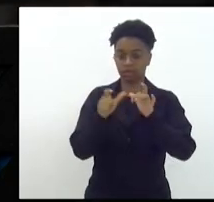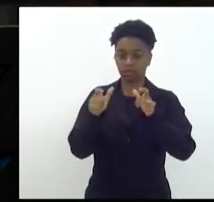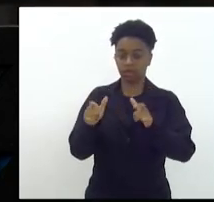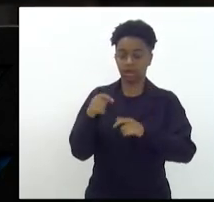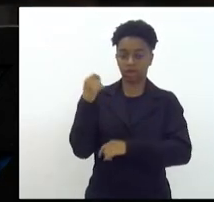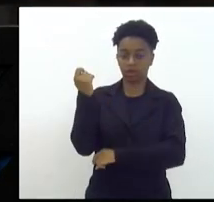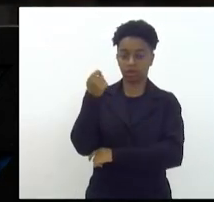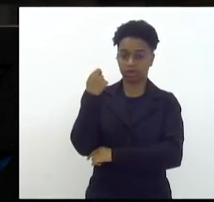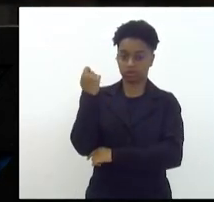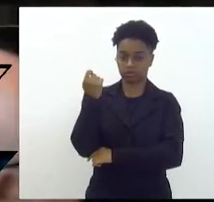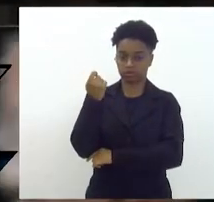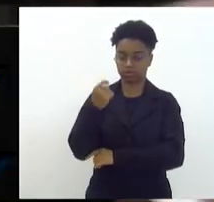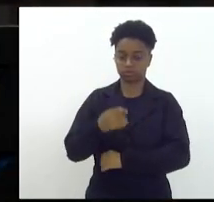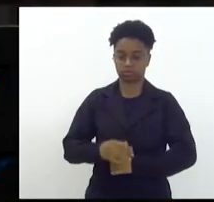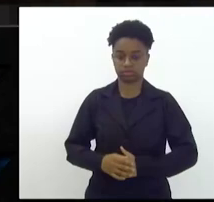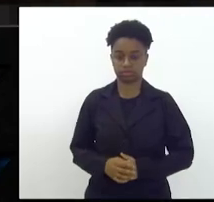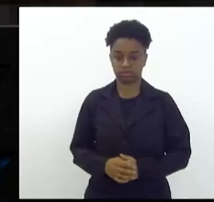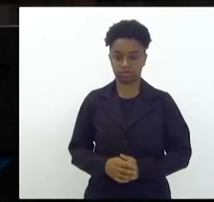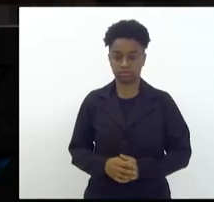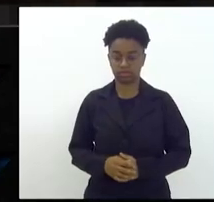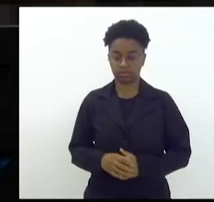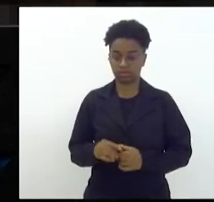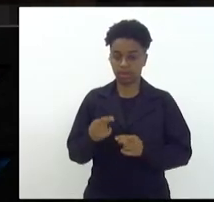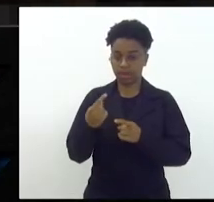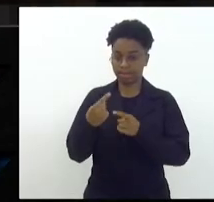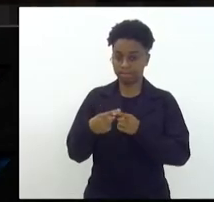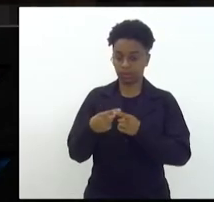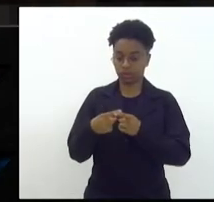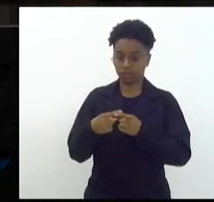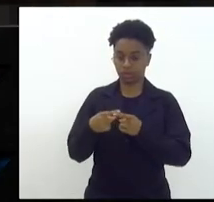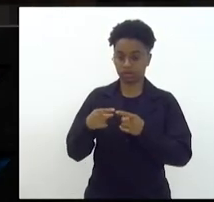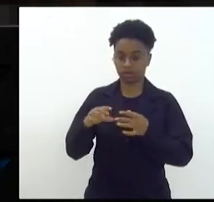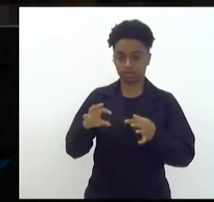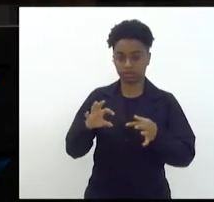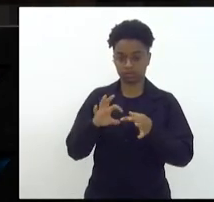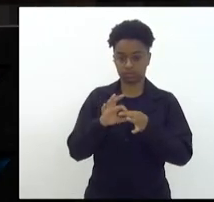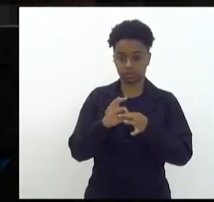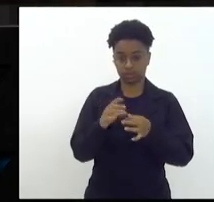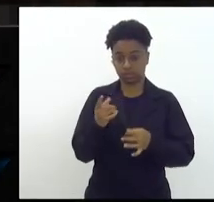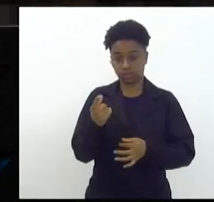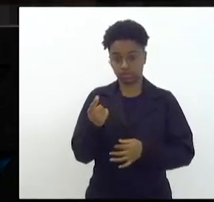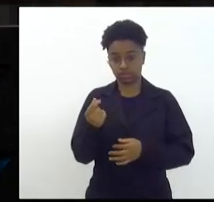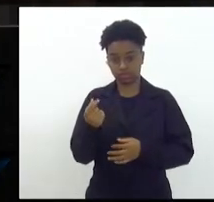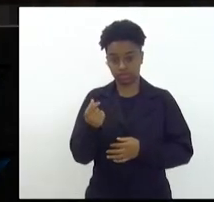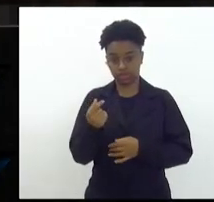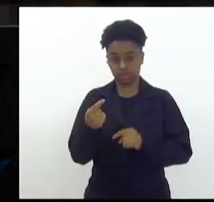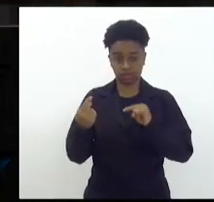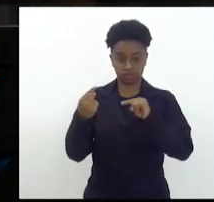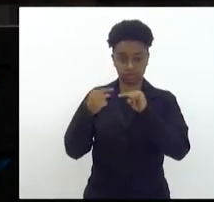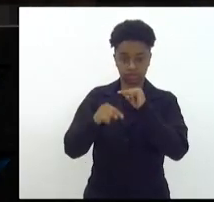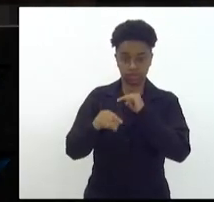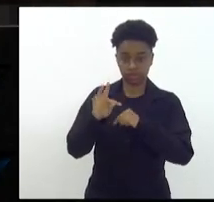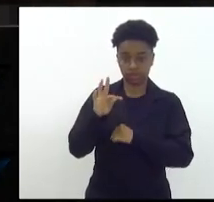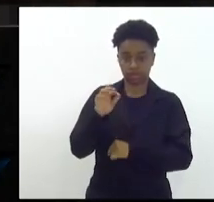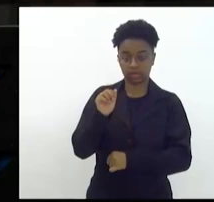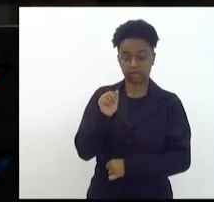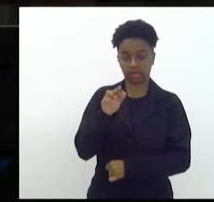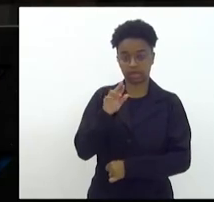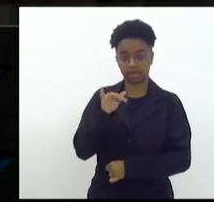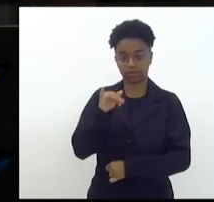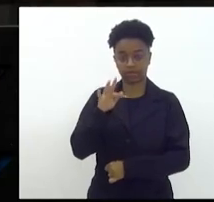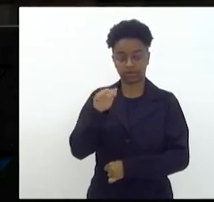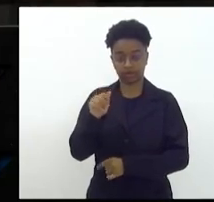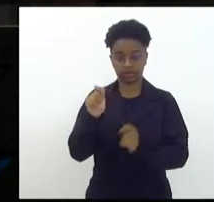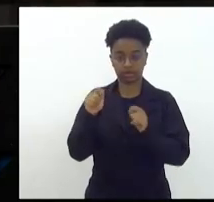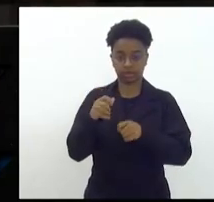Sul que incluía as receitas não tarifárias no cálculo do reajuste das